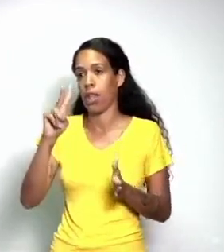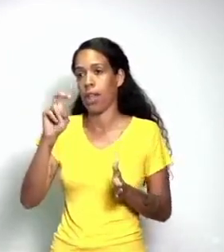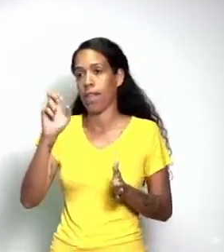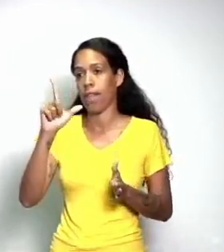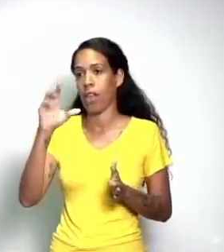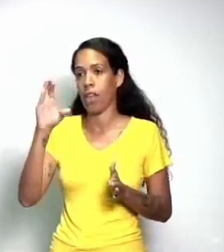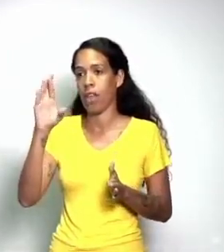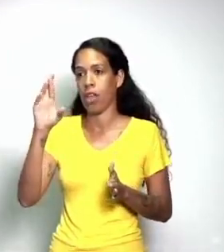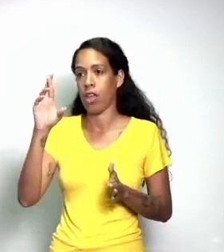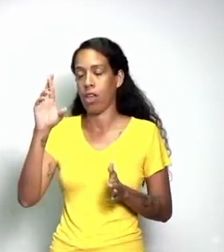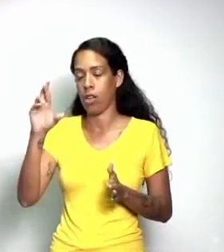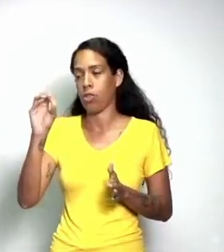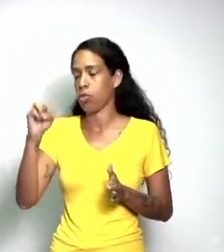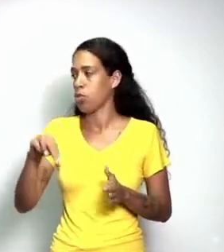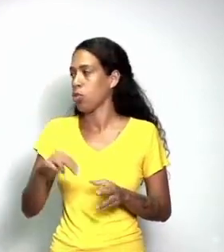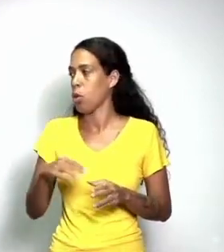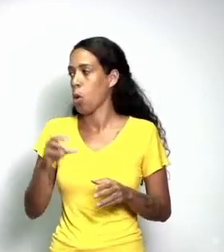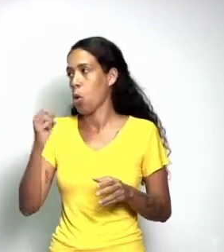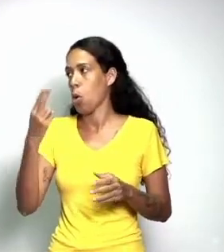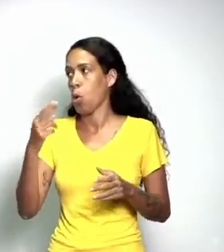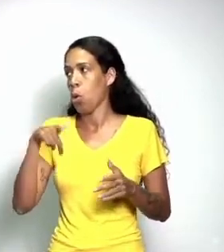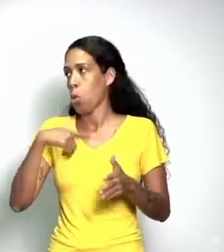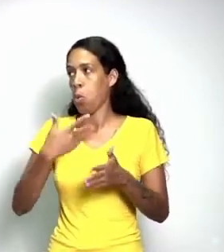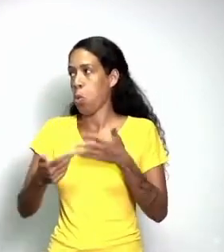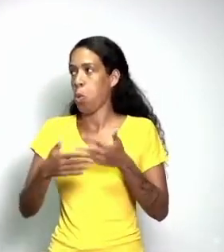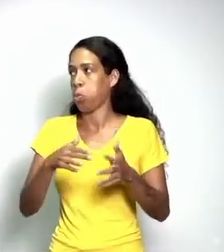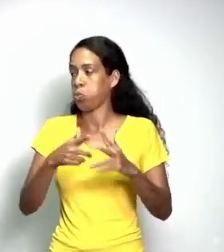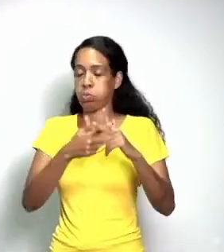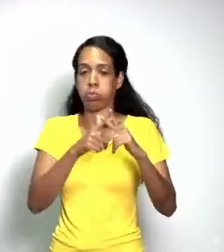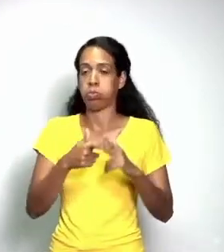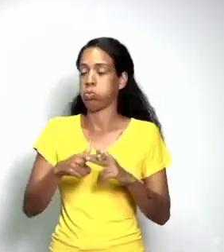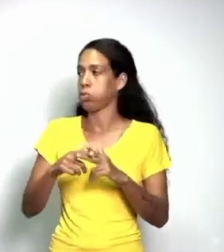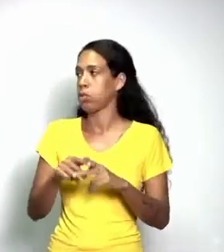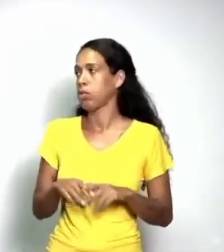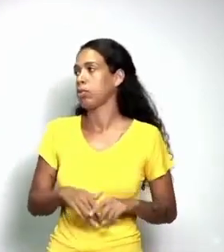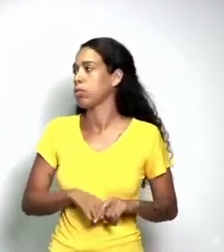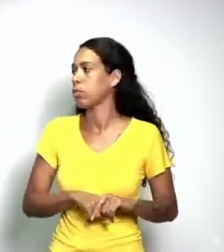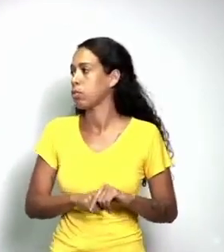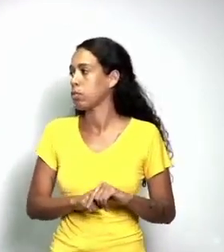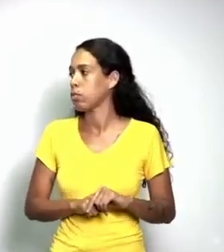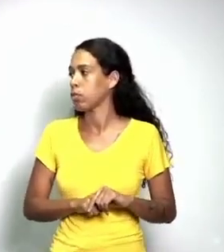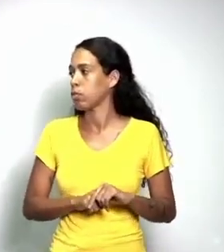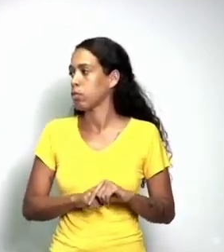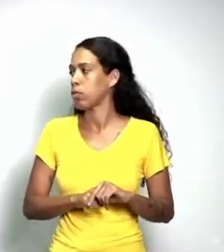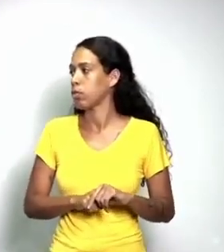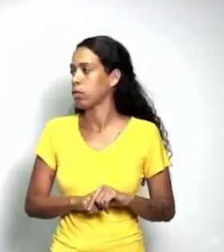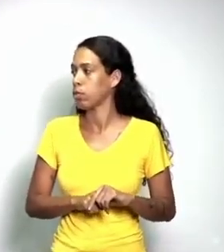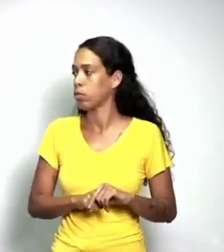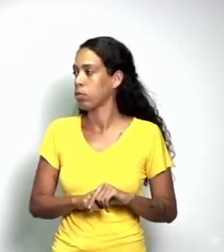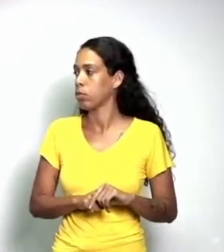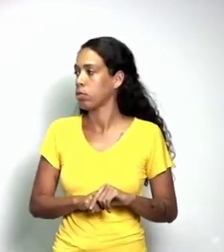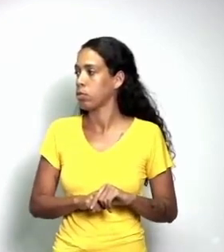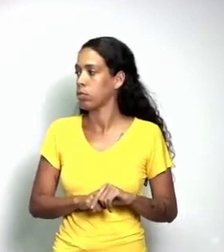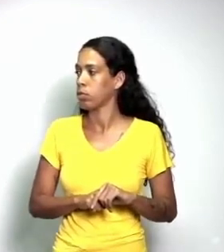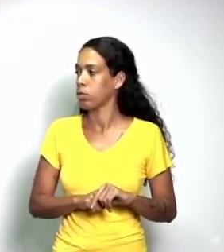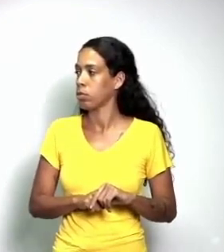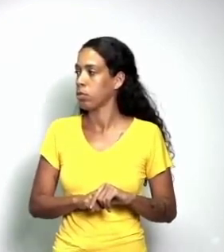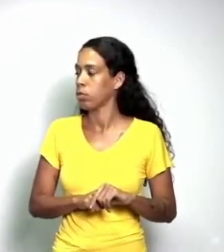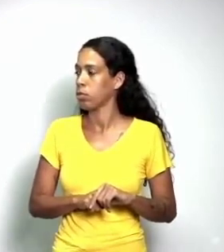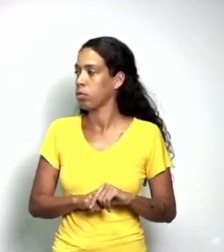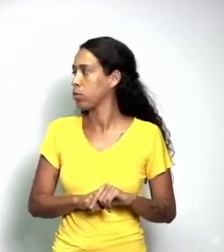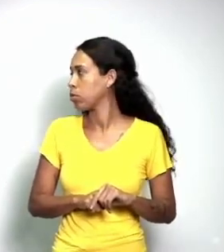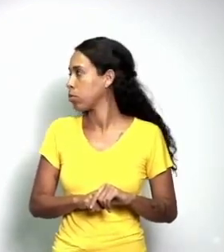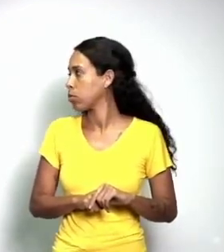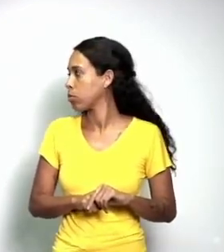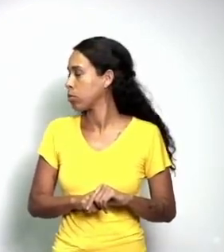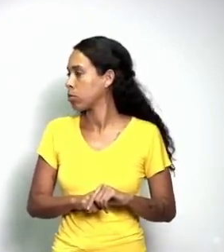Matchbox, ou em algum outro equipamento que a gente tiver, mas geralmente é o Matchbox, que está ali na lente e está voltado para a gente, para quem estiver